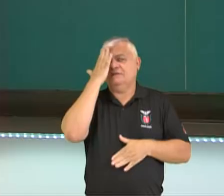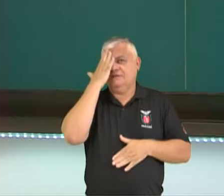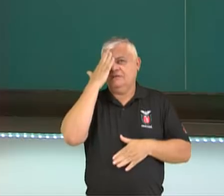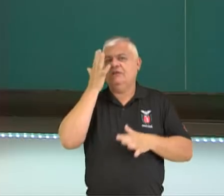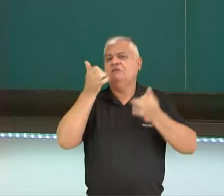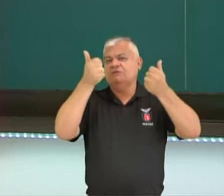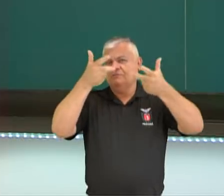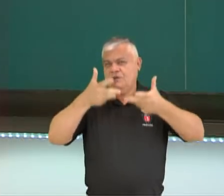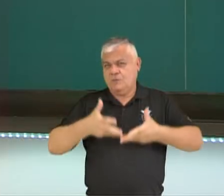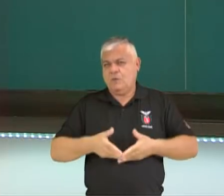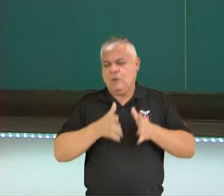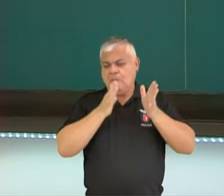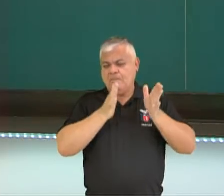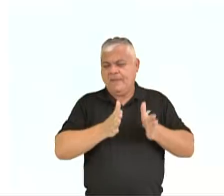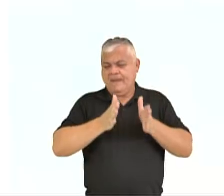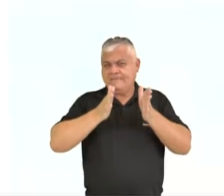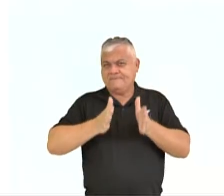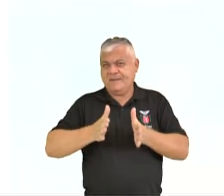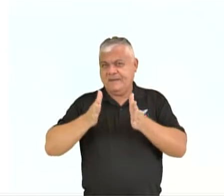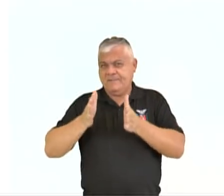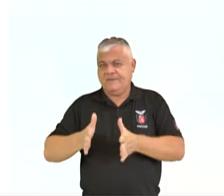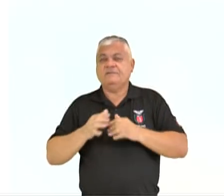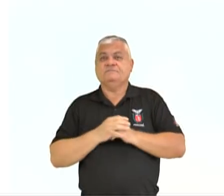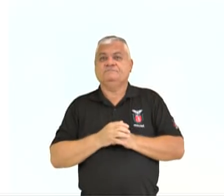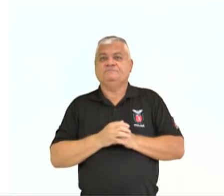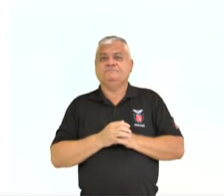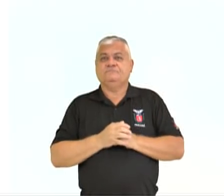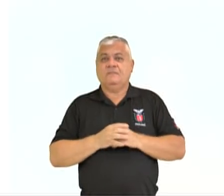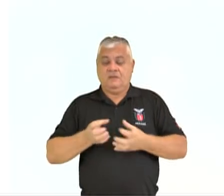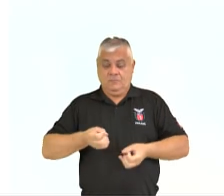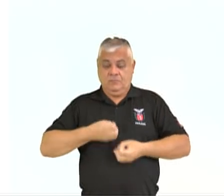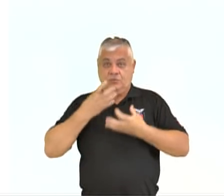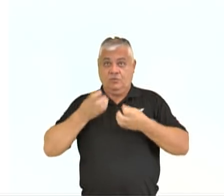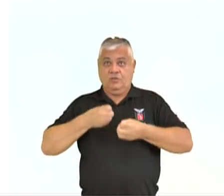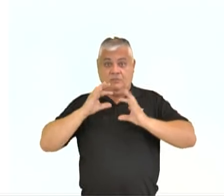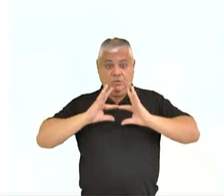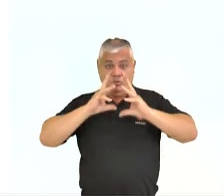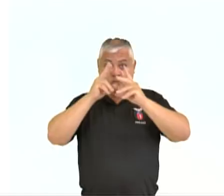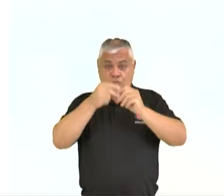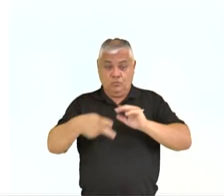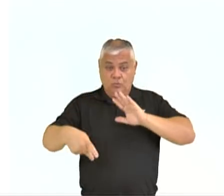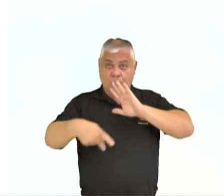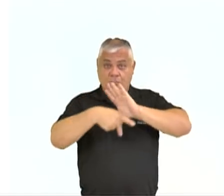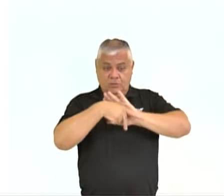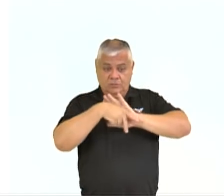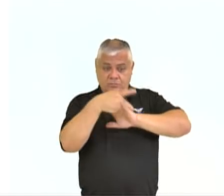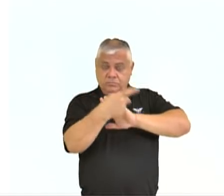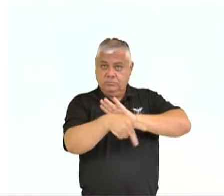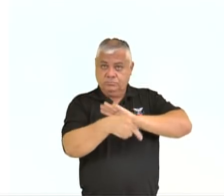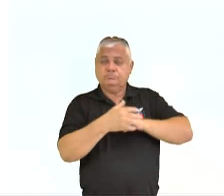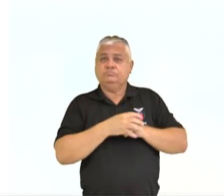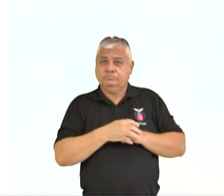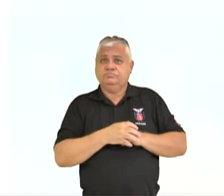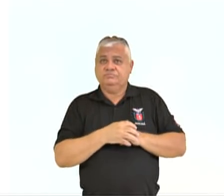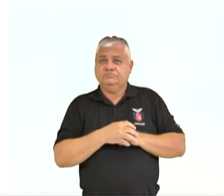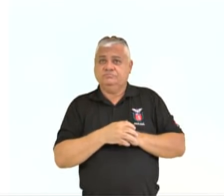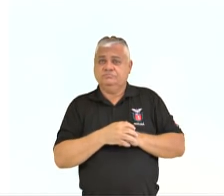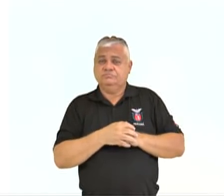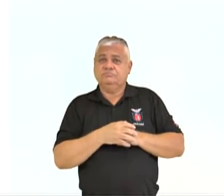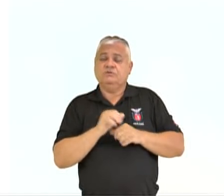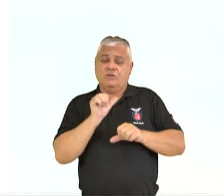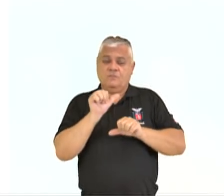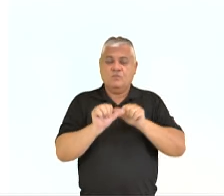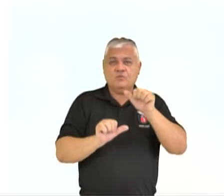porque você já mostrou lá atrás todo poema tem um ritmo próprio criado pela